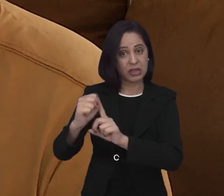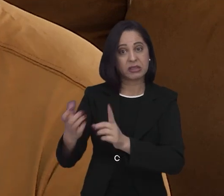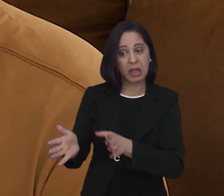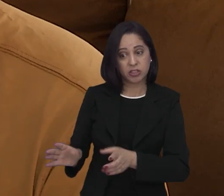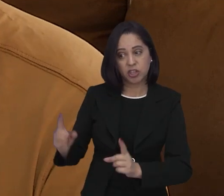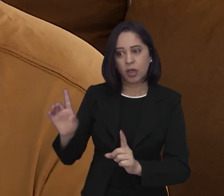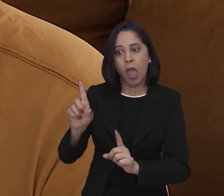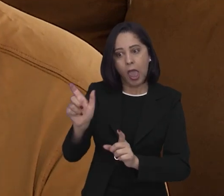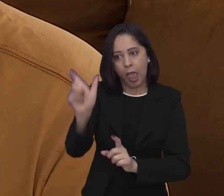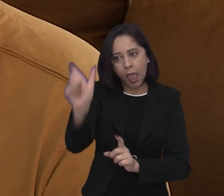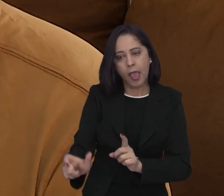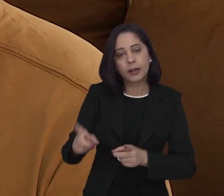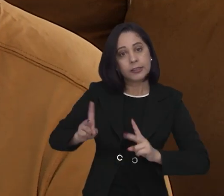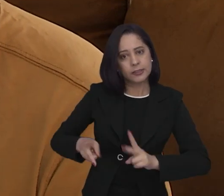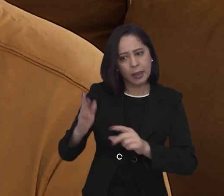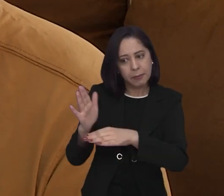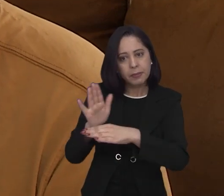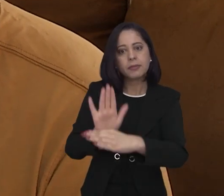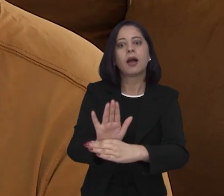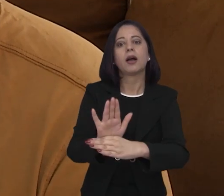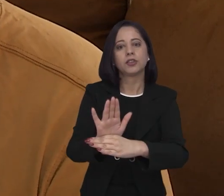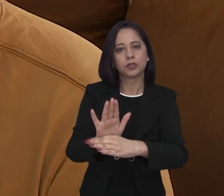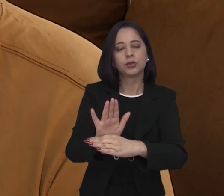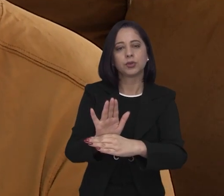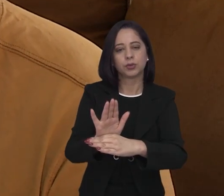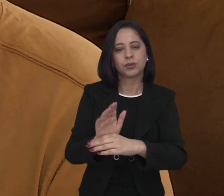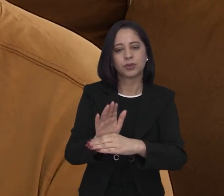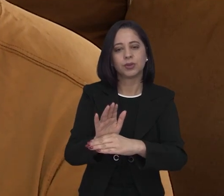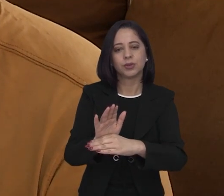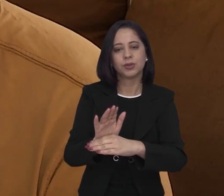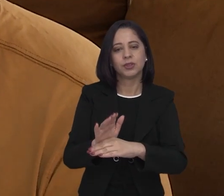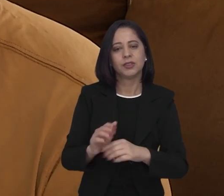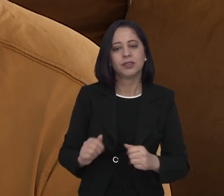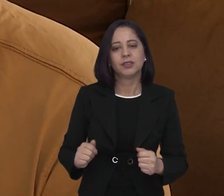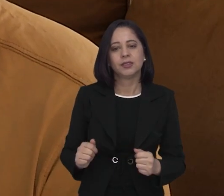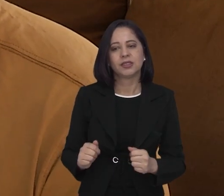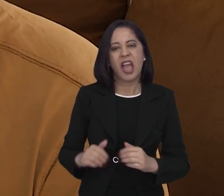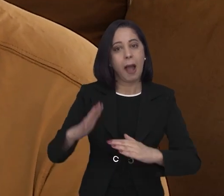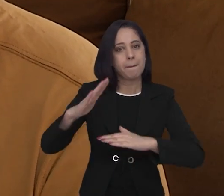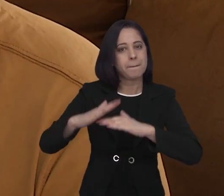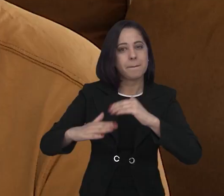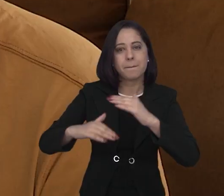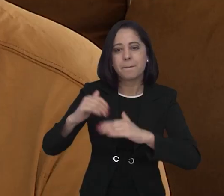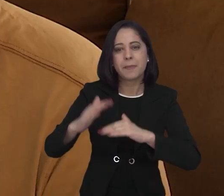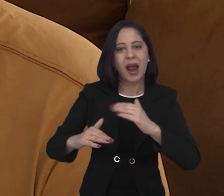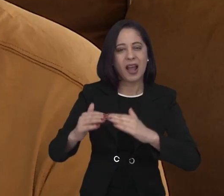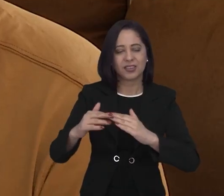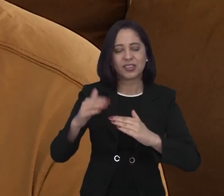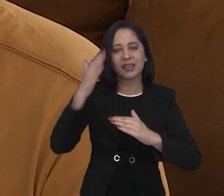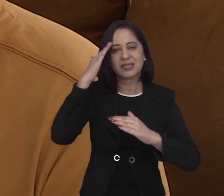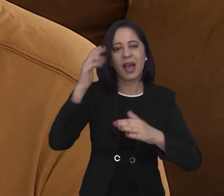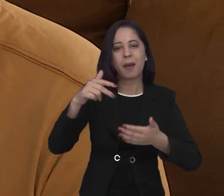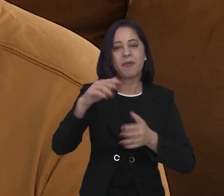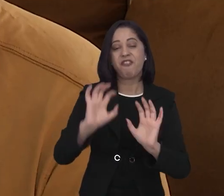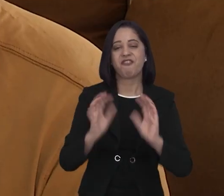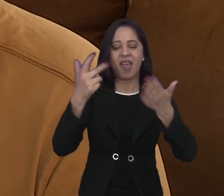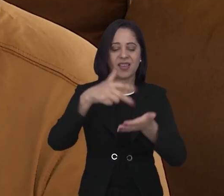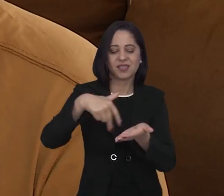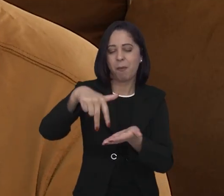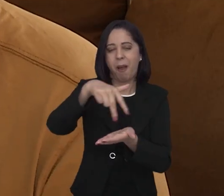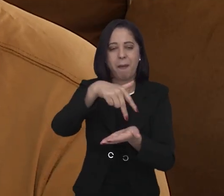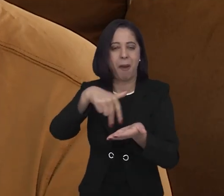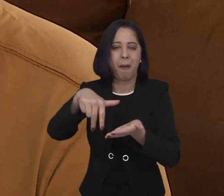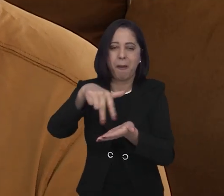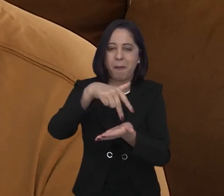social, sem dúvida, bastante nos clubes, com essa coisa da atividade. A atividade de baile que tinha na época era muito